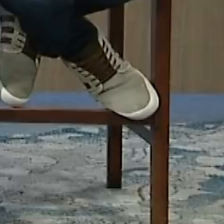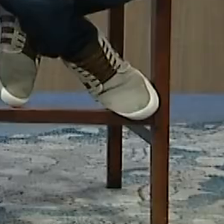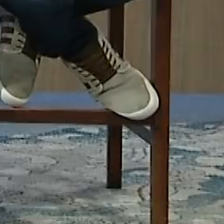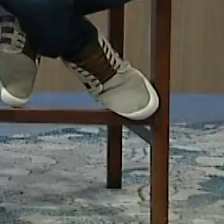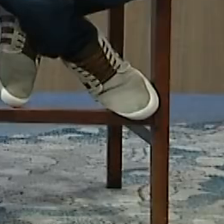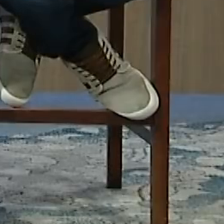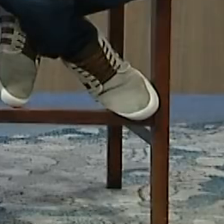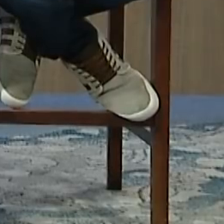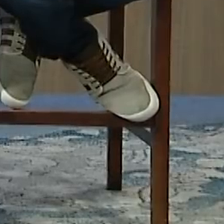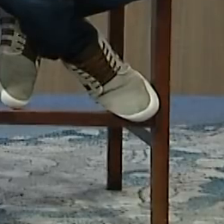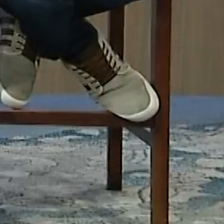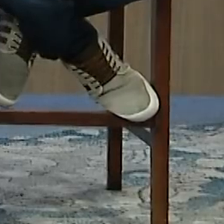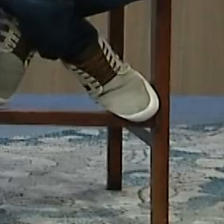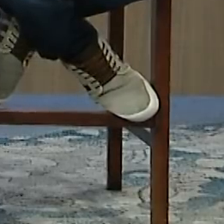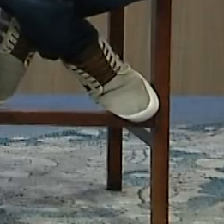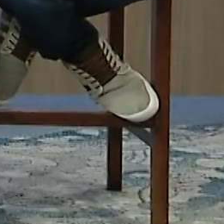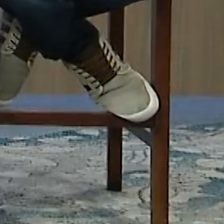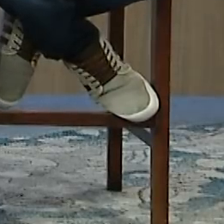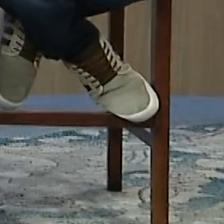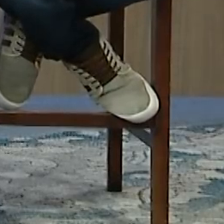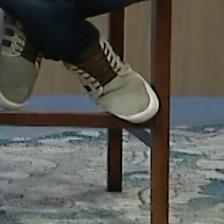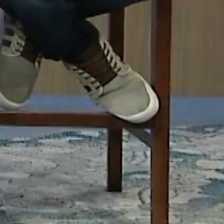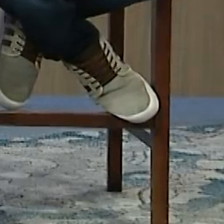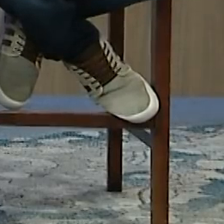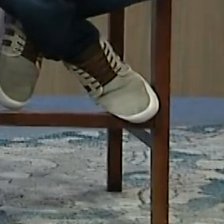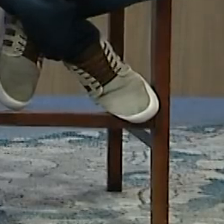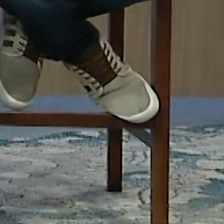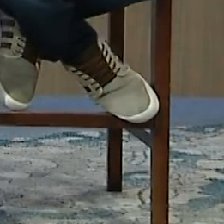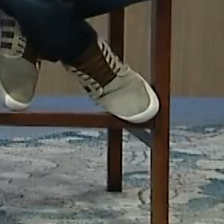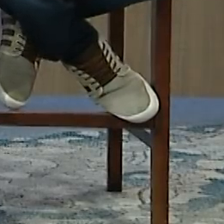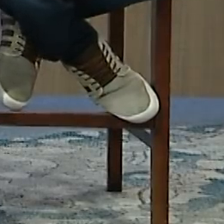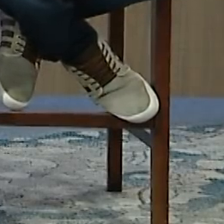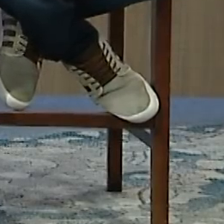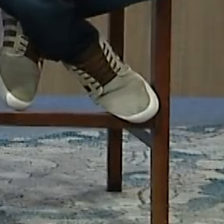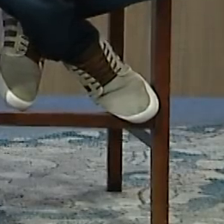já não quero ser igual